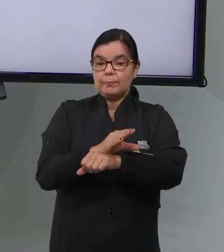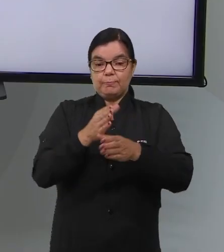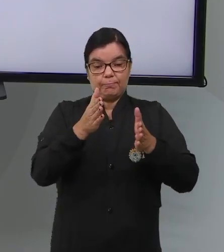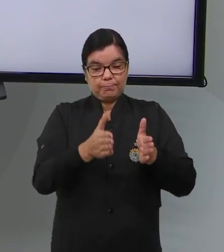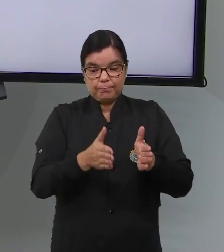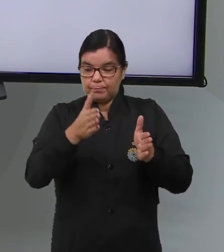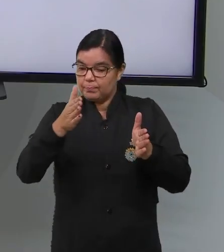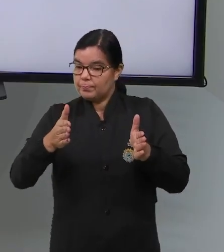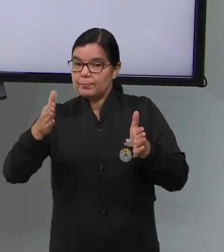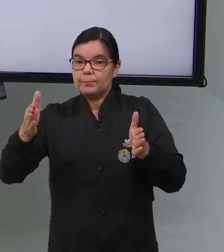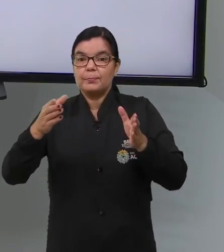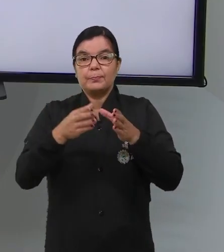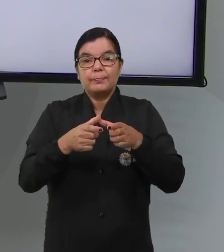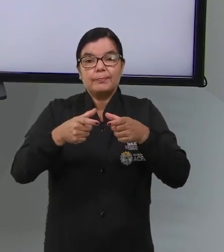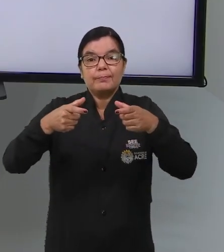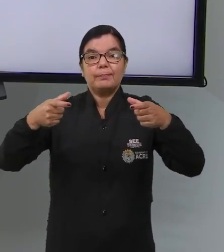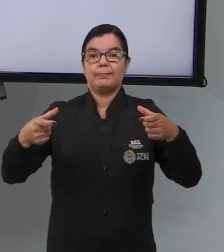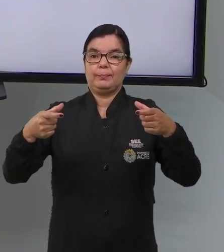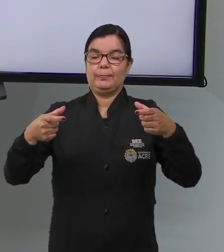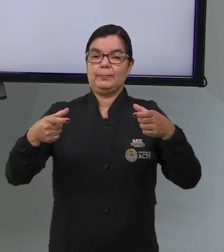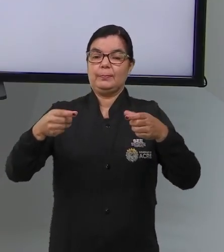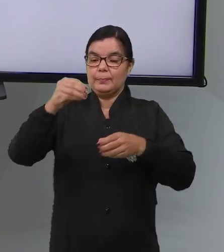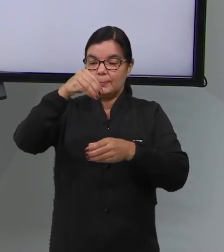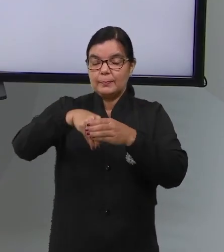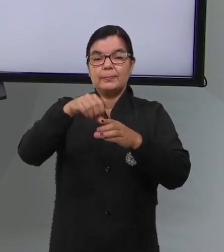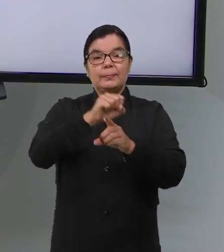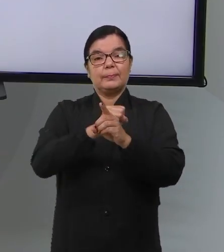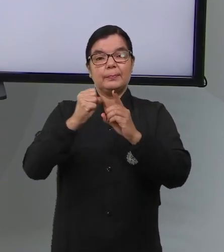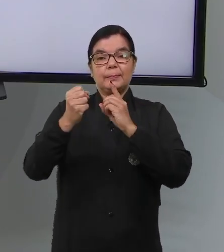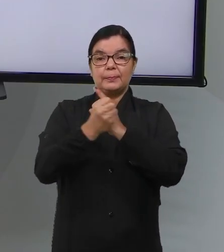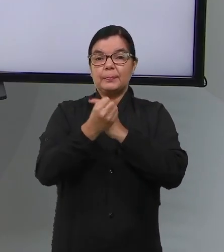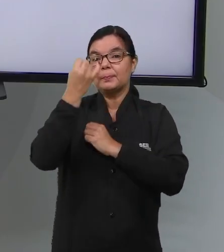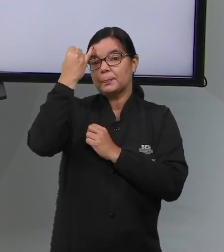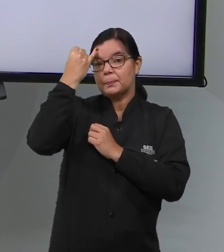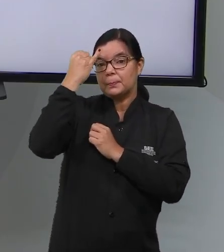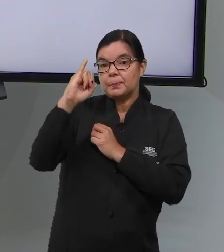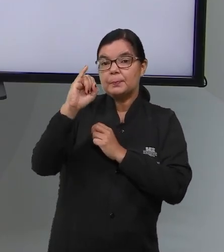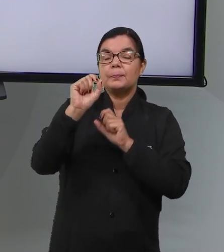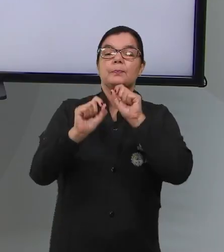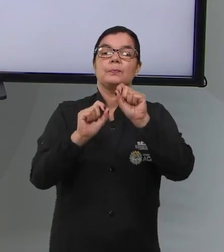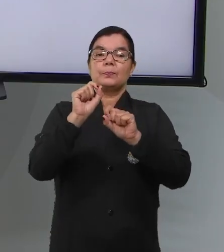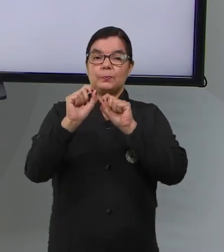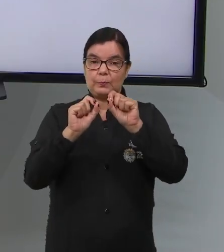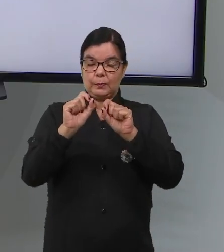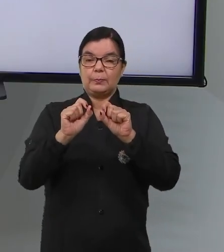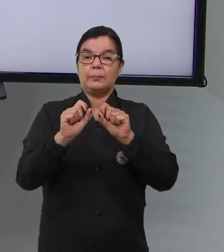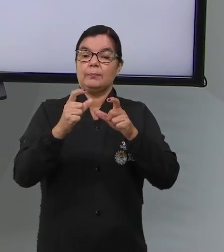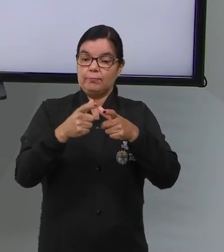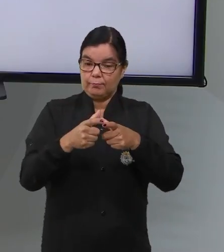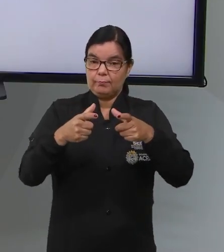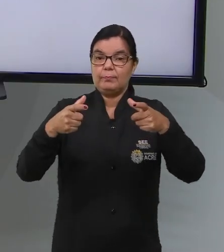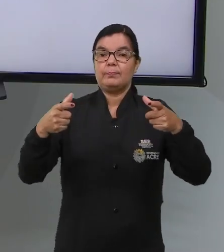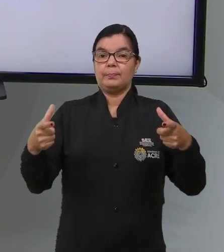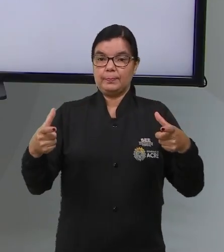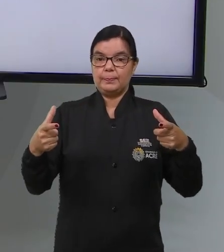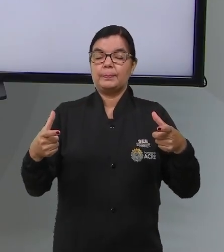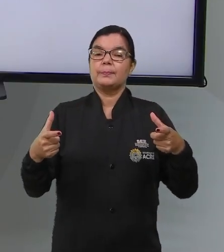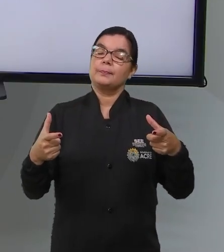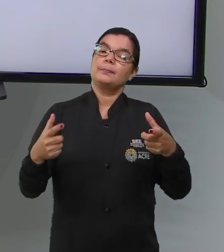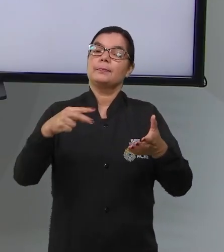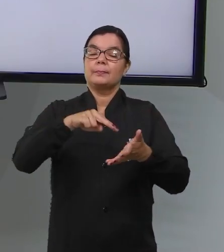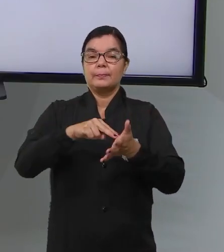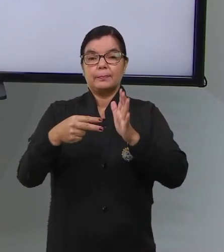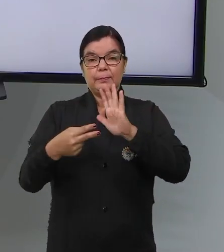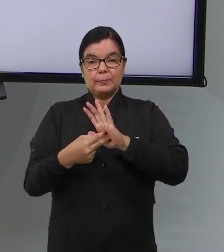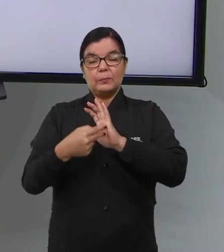massa na sociedade, porque a ideia é justamente essa, massificar. Massificar